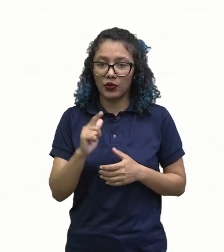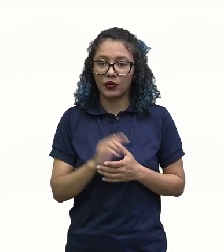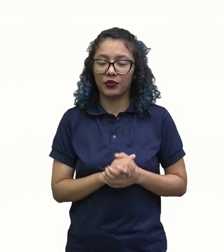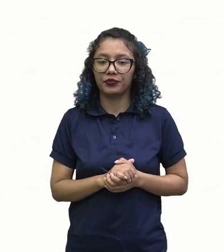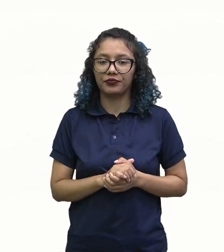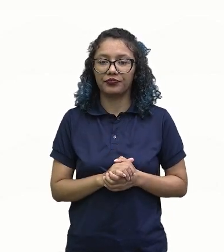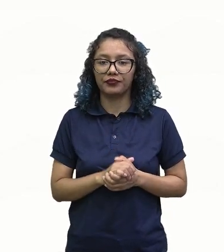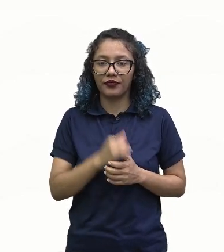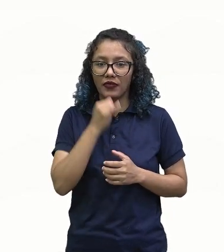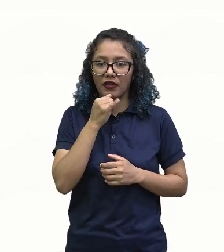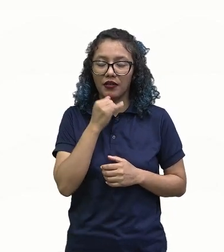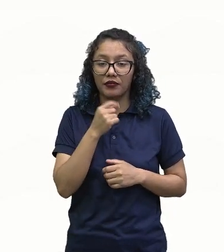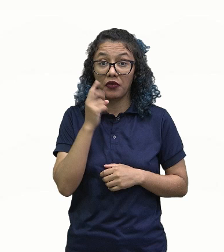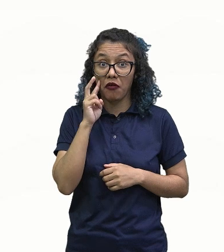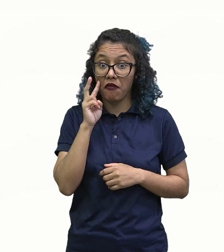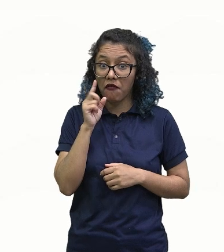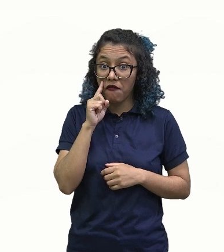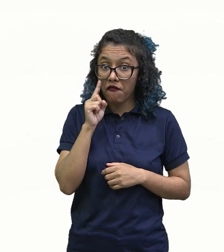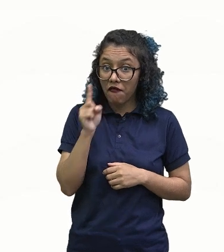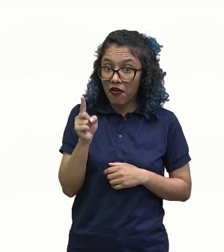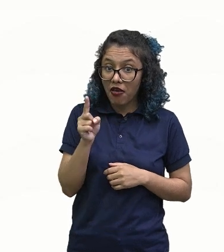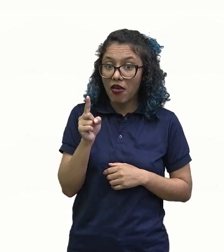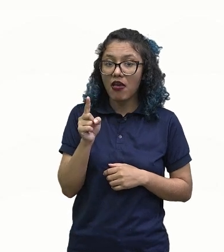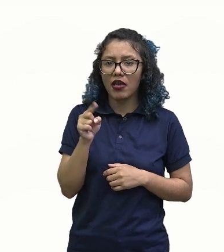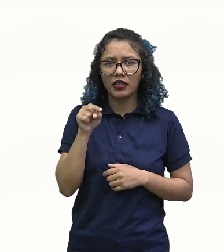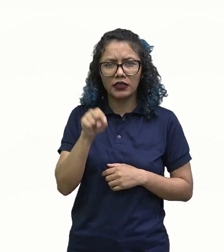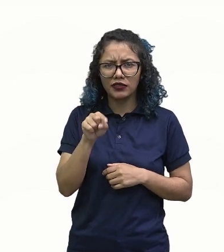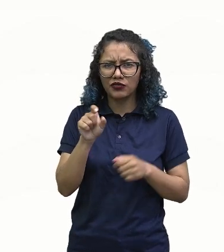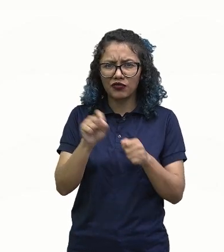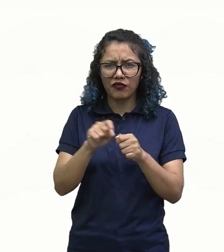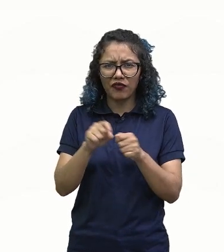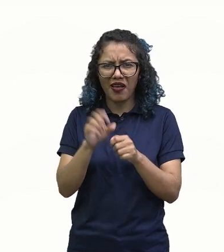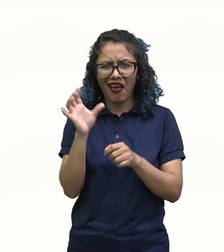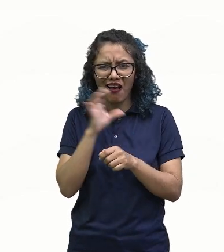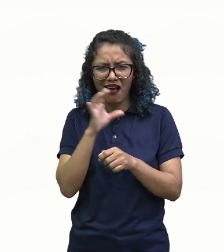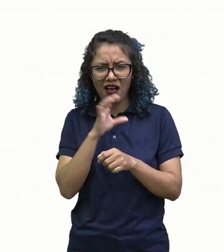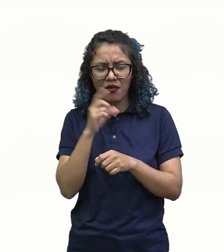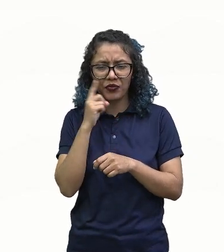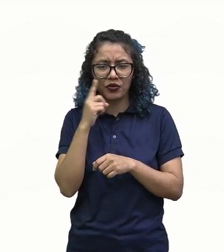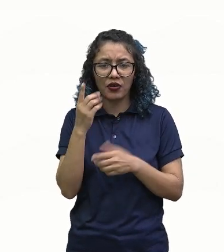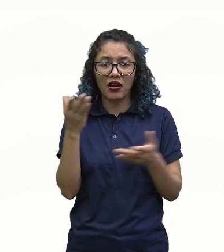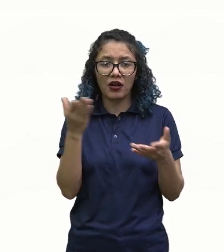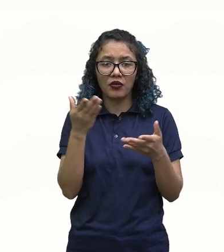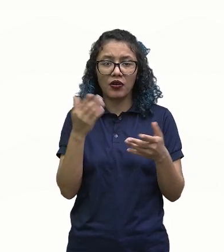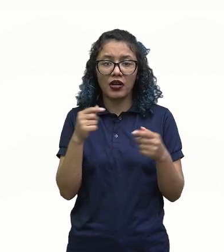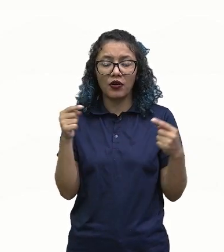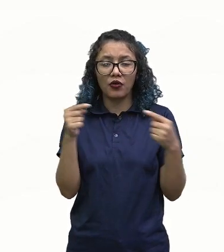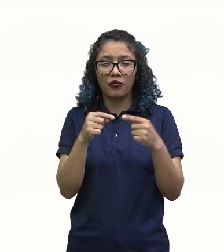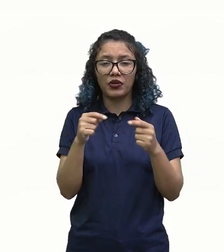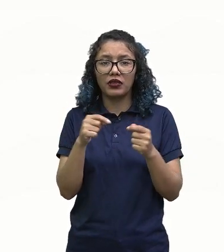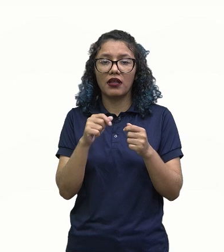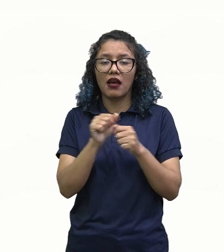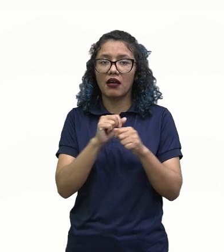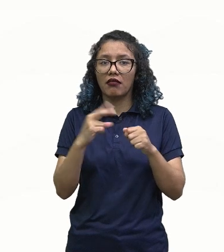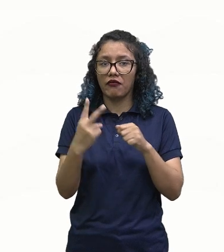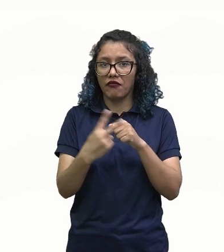Veja, isto foi feito às pressas. Então, observe que agora eu tenho um advérbio de